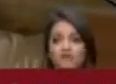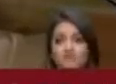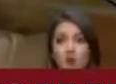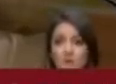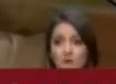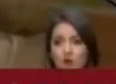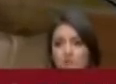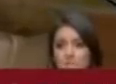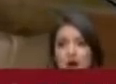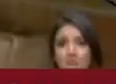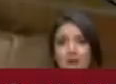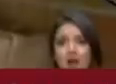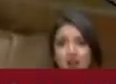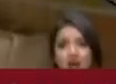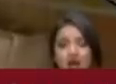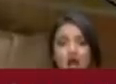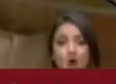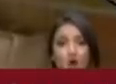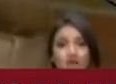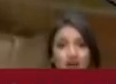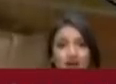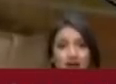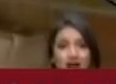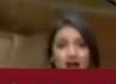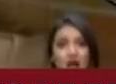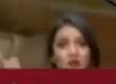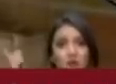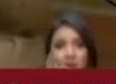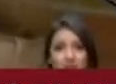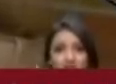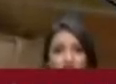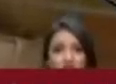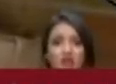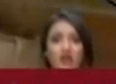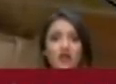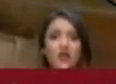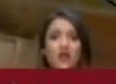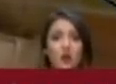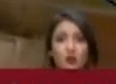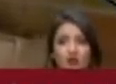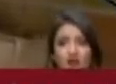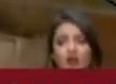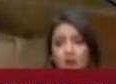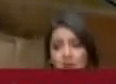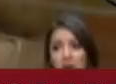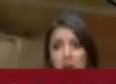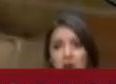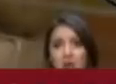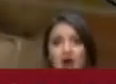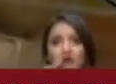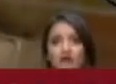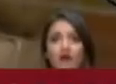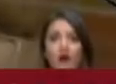delegou essa função ao Congresso. O Congresso já decidiu que não vai cassar o Daniel. Eles deram uma pena de